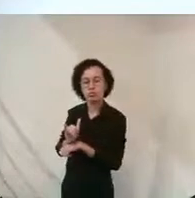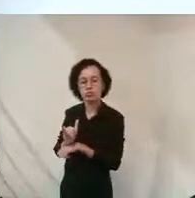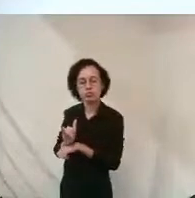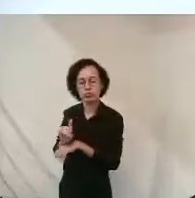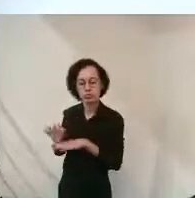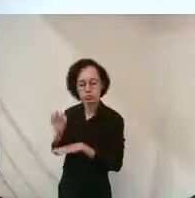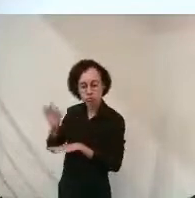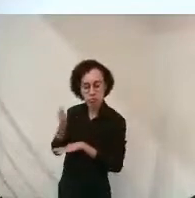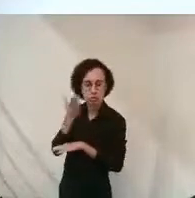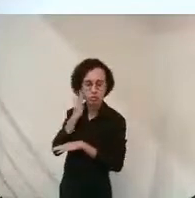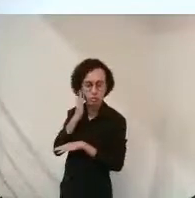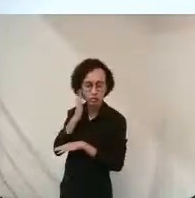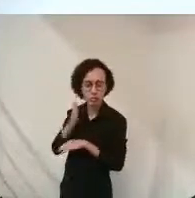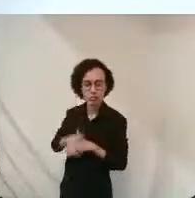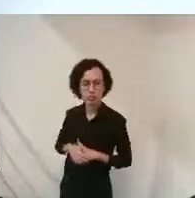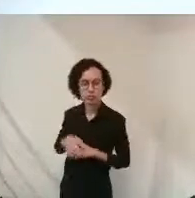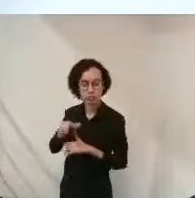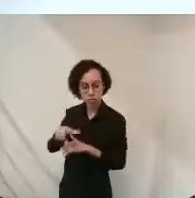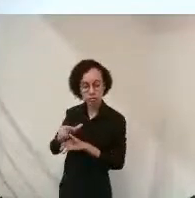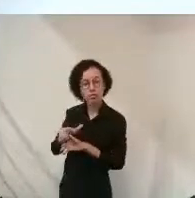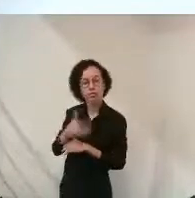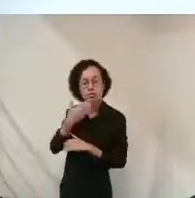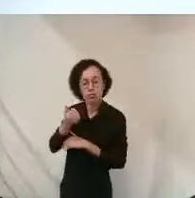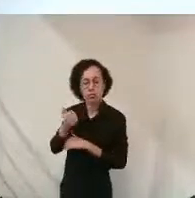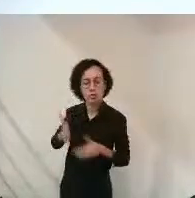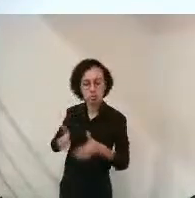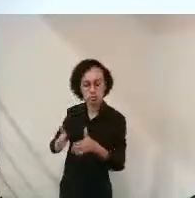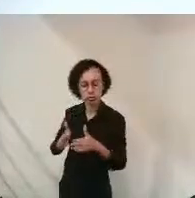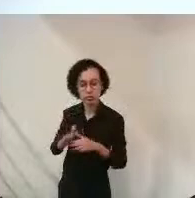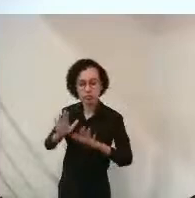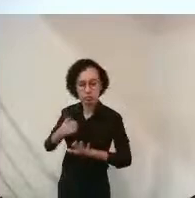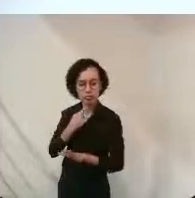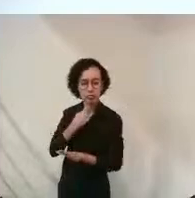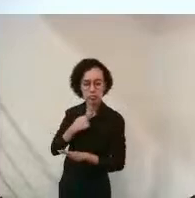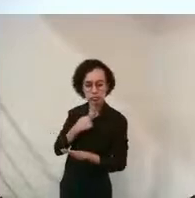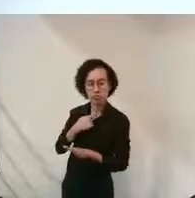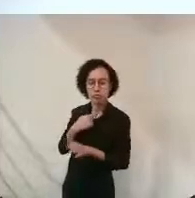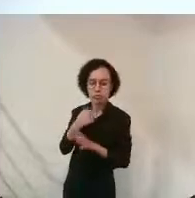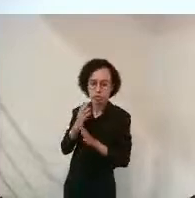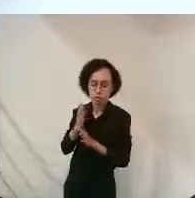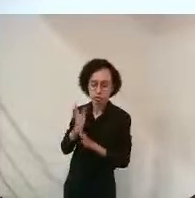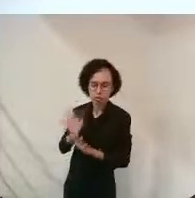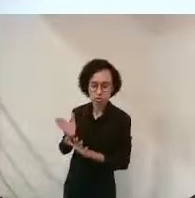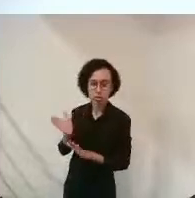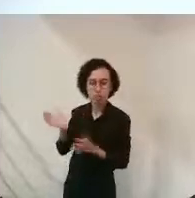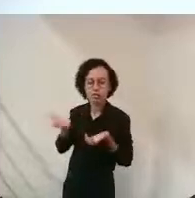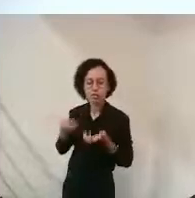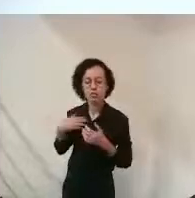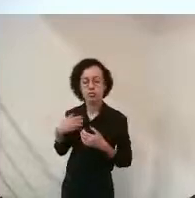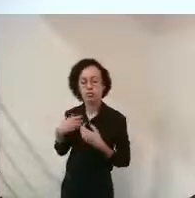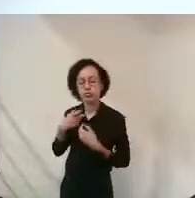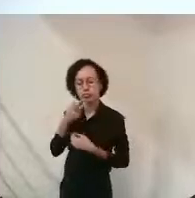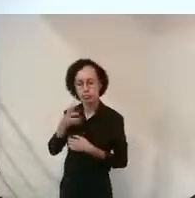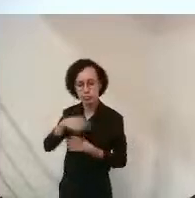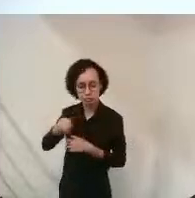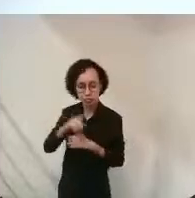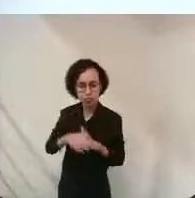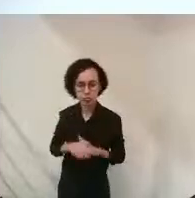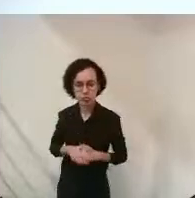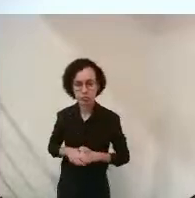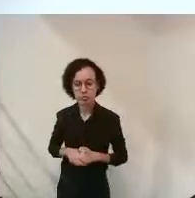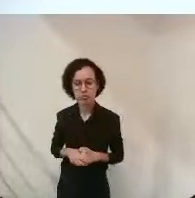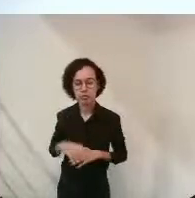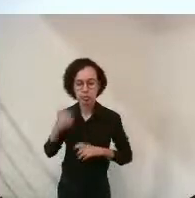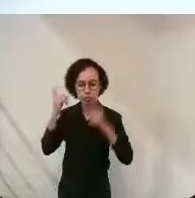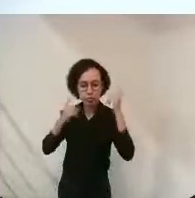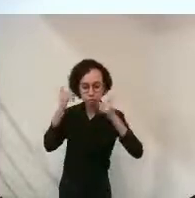eventualmente entendam que esse seja o melhor caminho, mas desde já quero aqui registrar a nossa